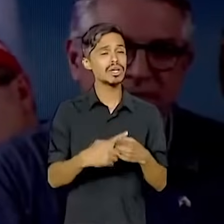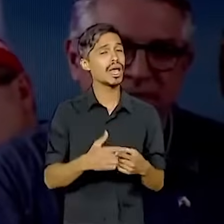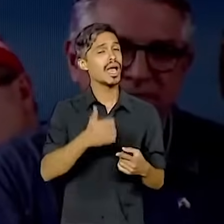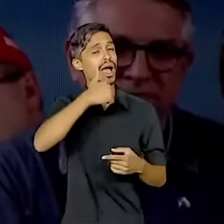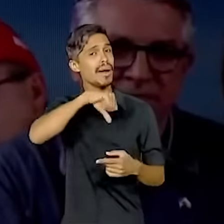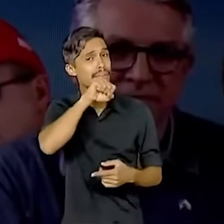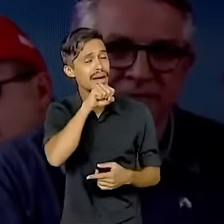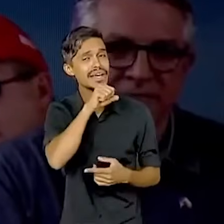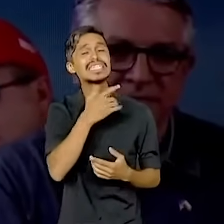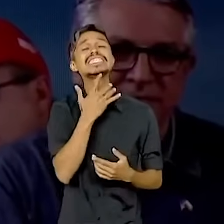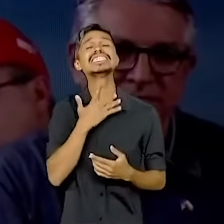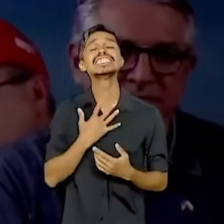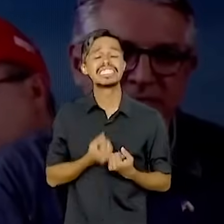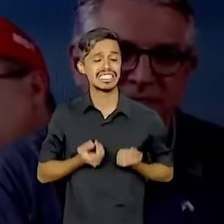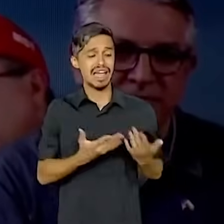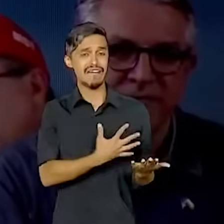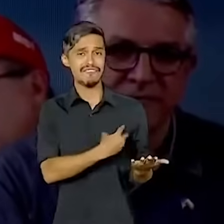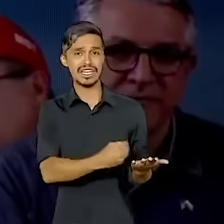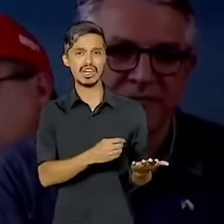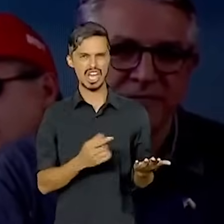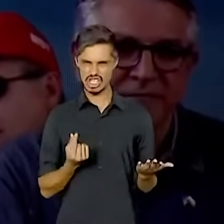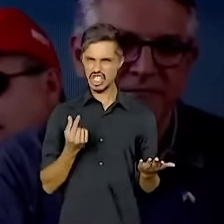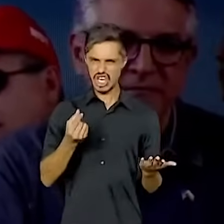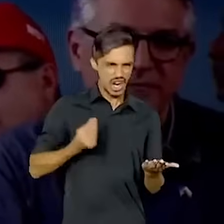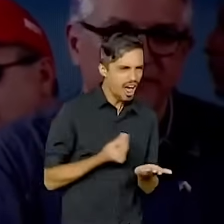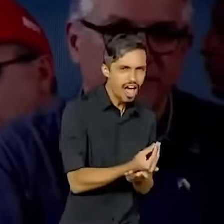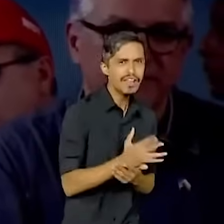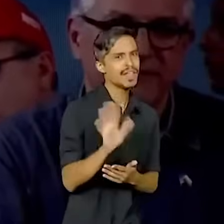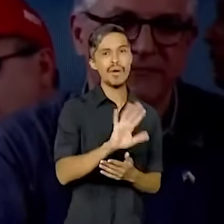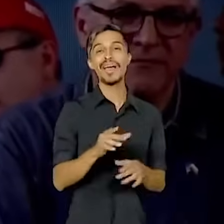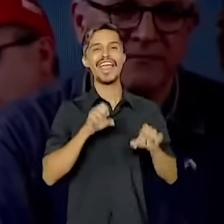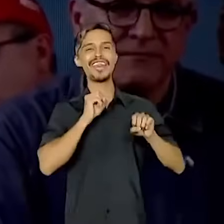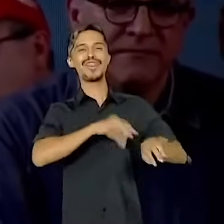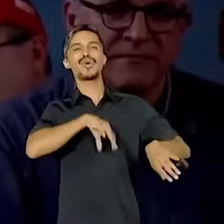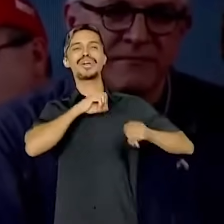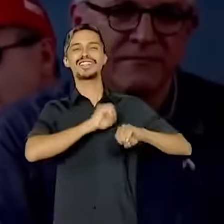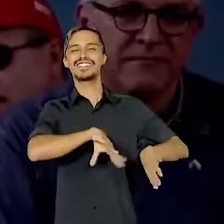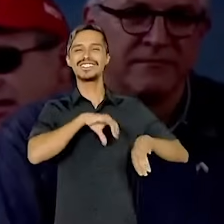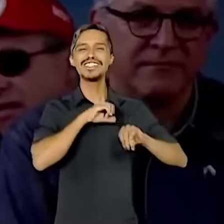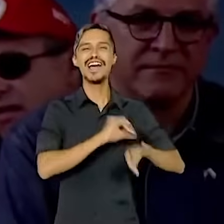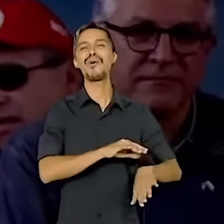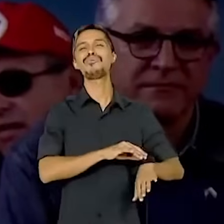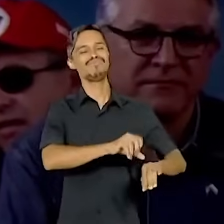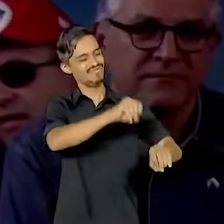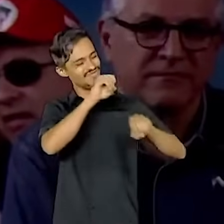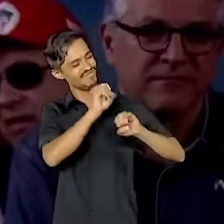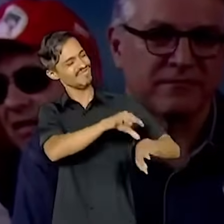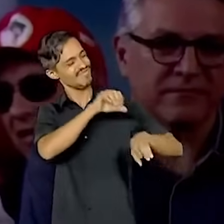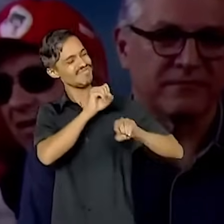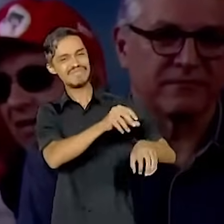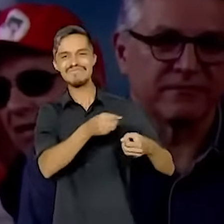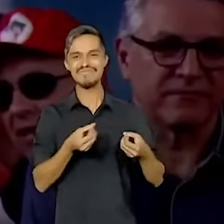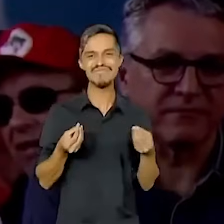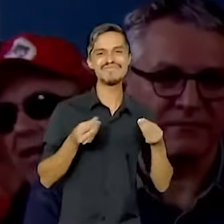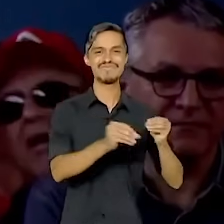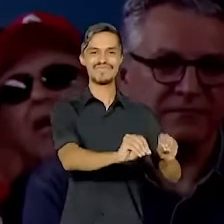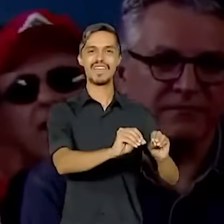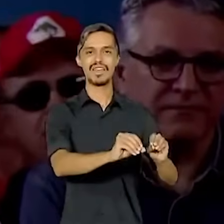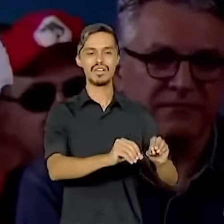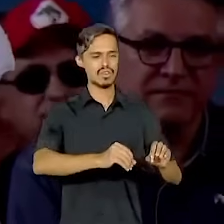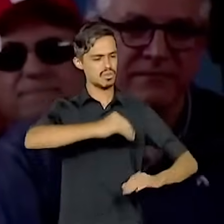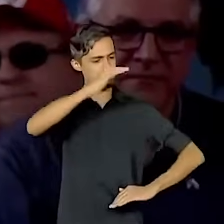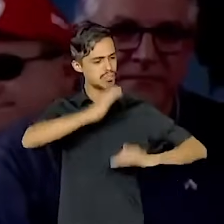tudo que uma mãe quer deixar para o filho não é riqueza, não. É educação. É educação, é uma